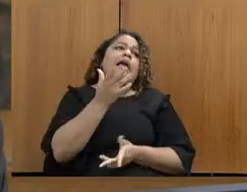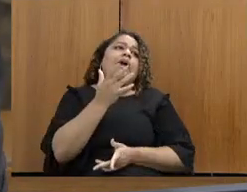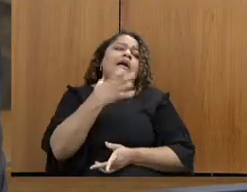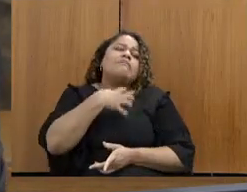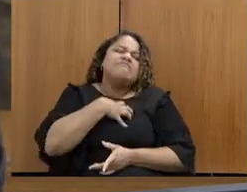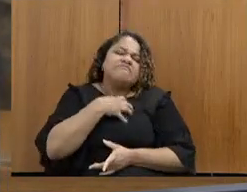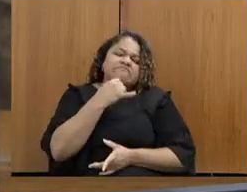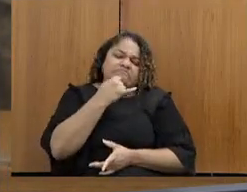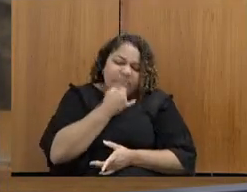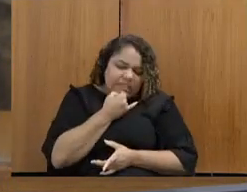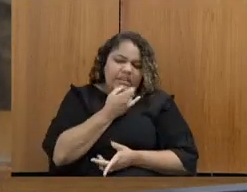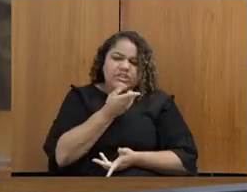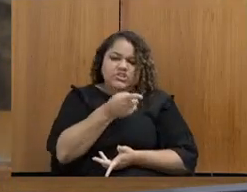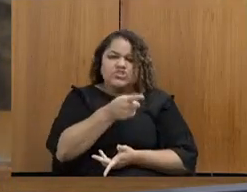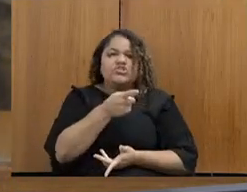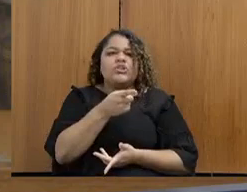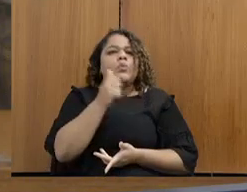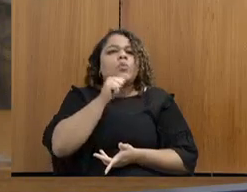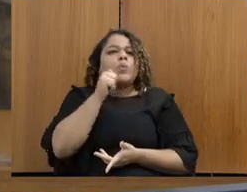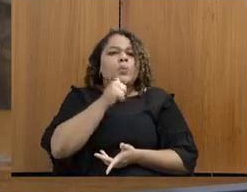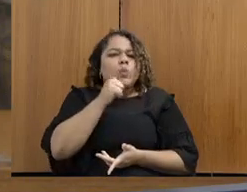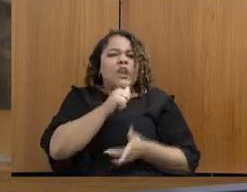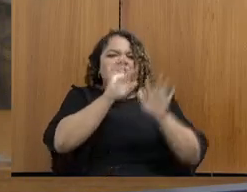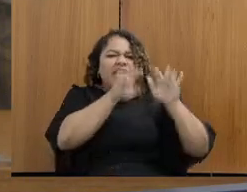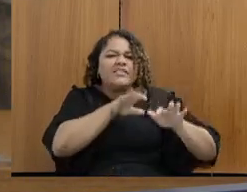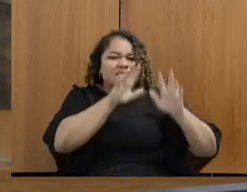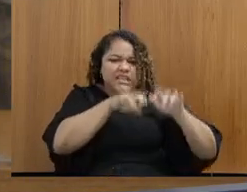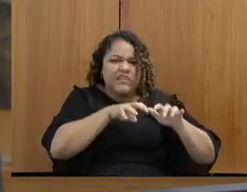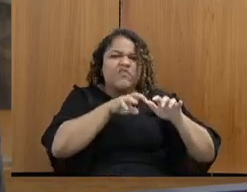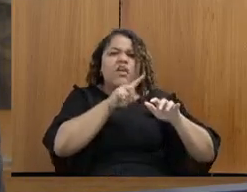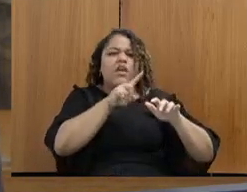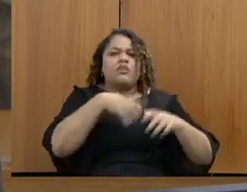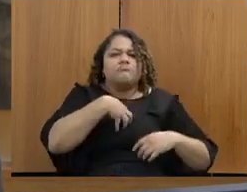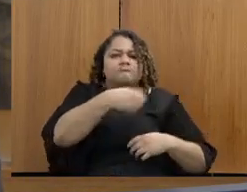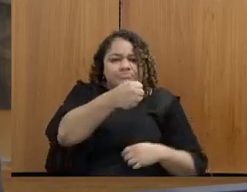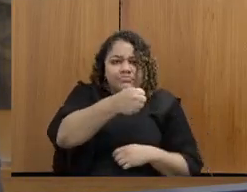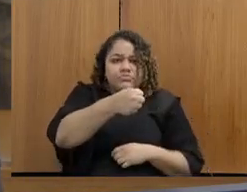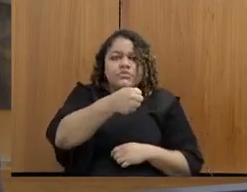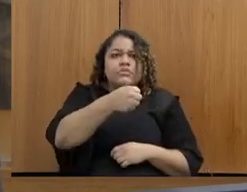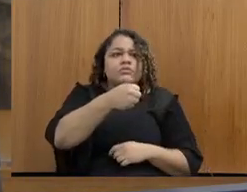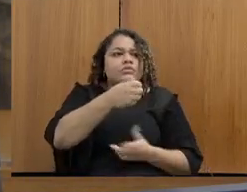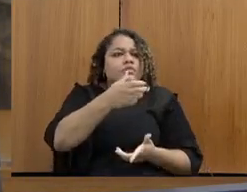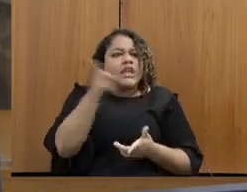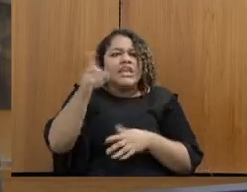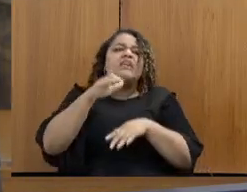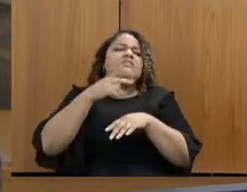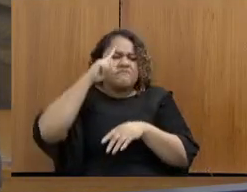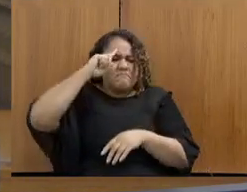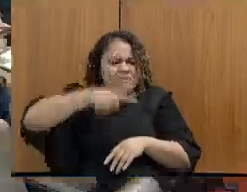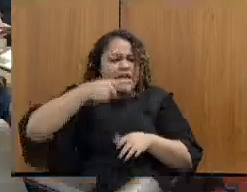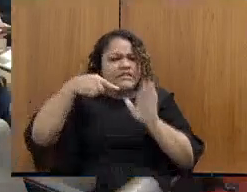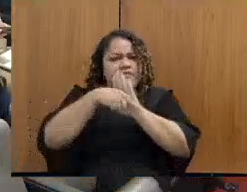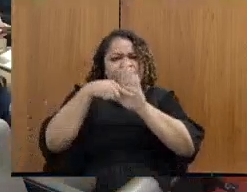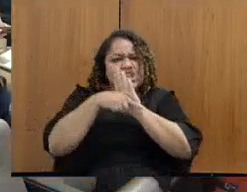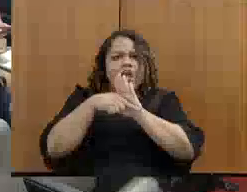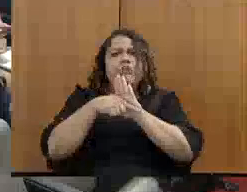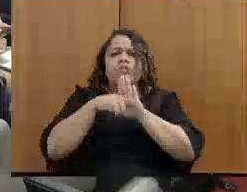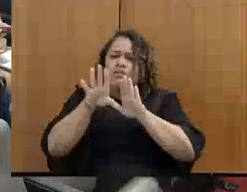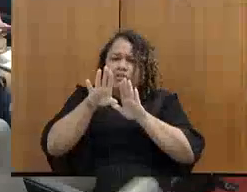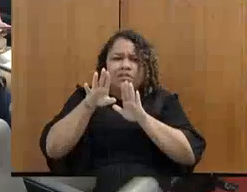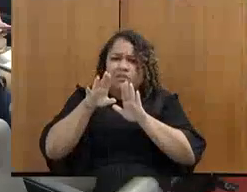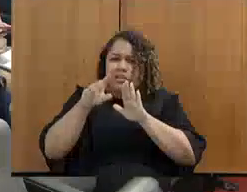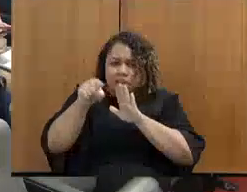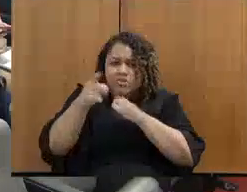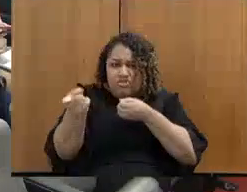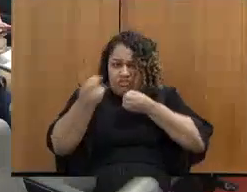que ele vai mandar por apuração não traz a vida por ação não traz vida